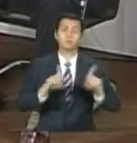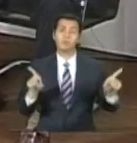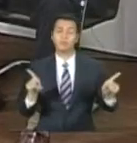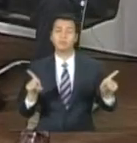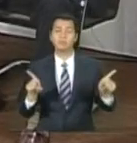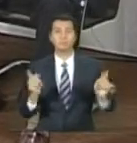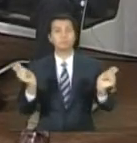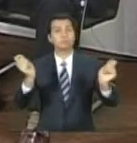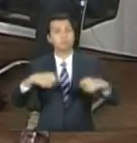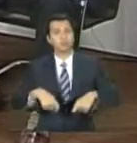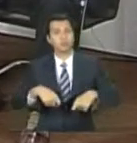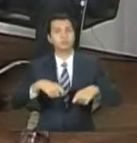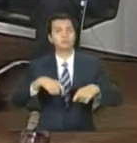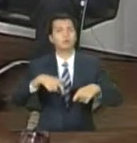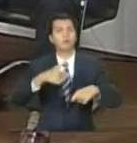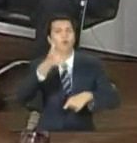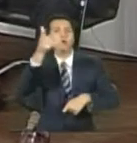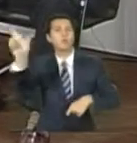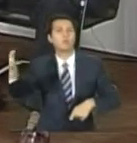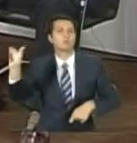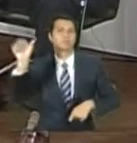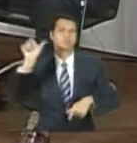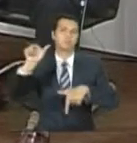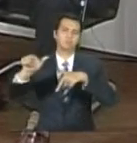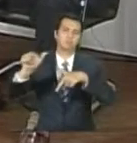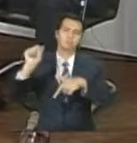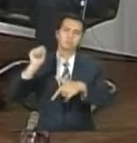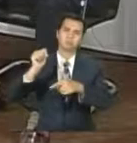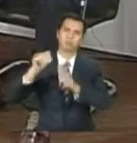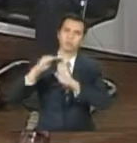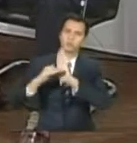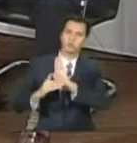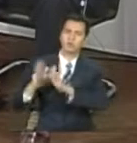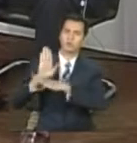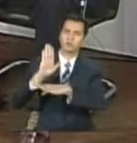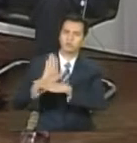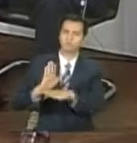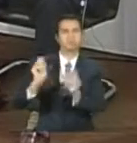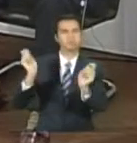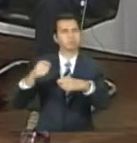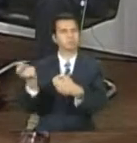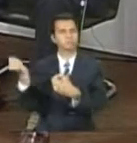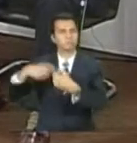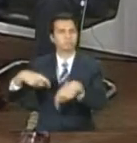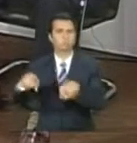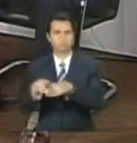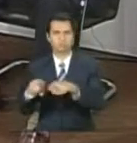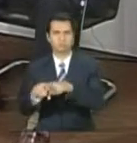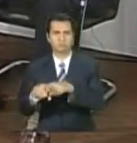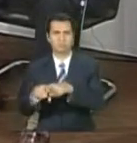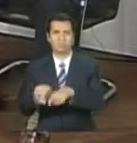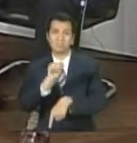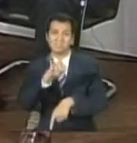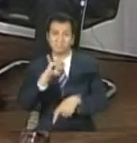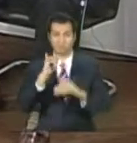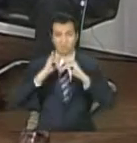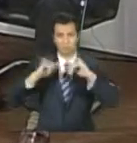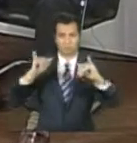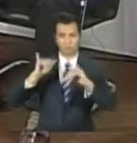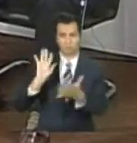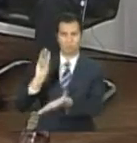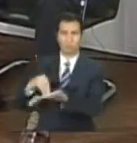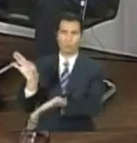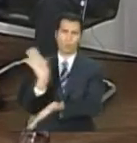aceder a outros benefícios e a outros programas. Não é o caso de omitir essa informação, porque o